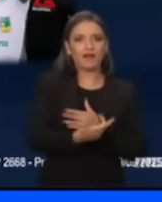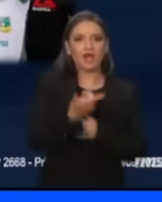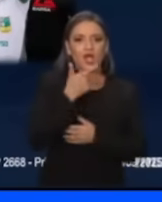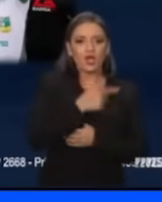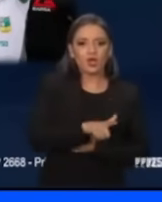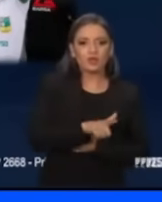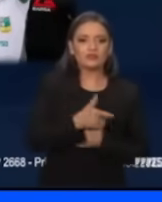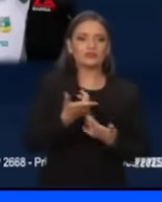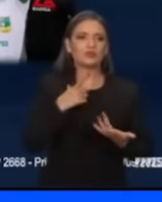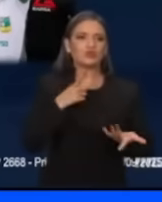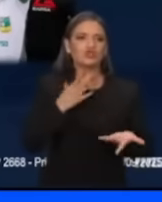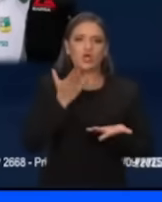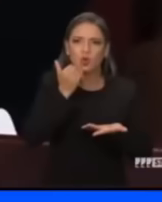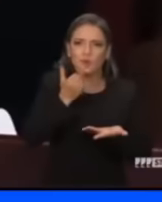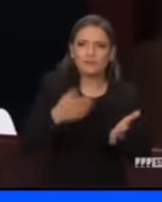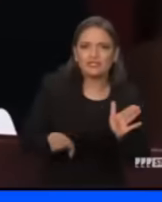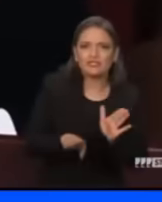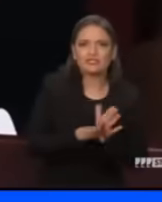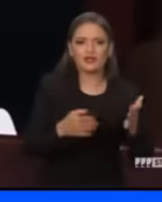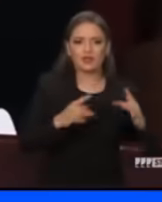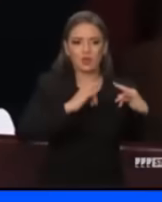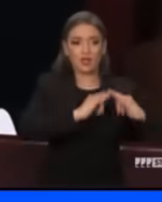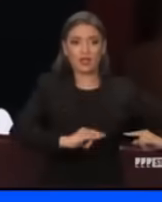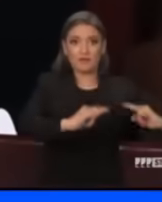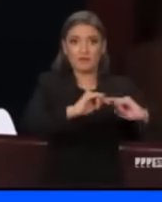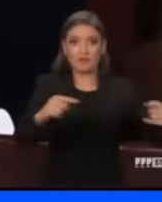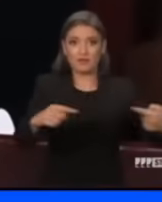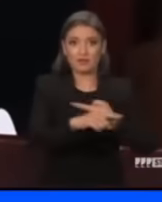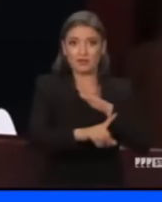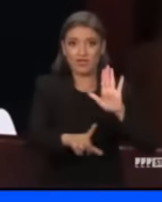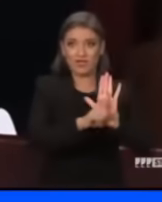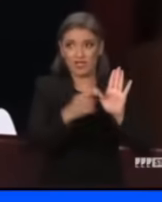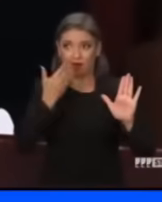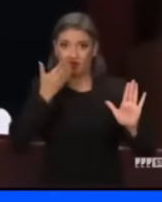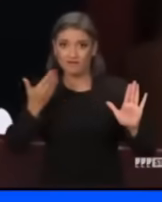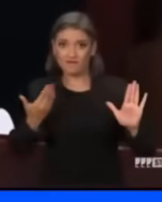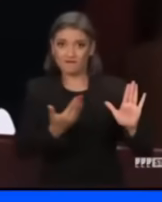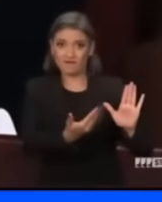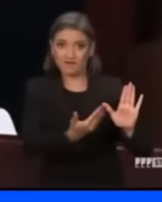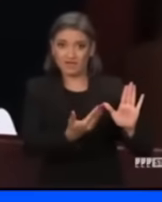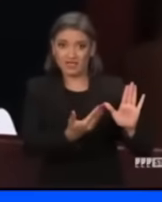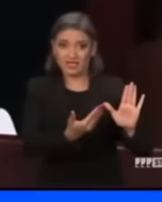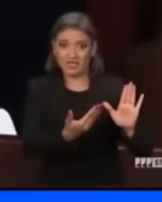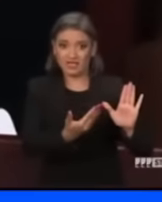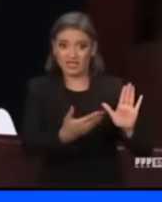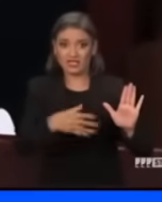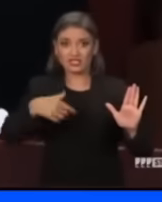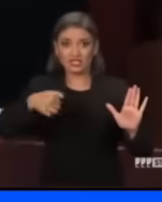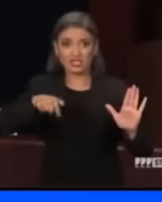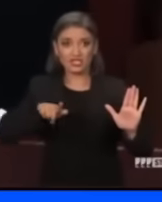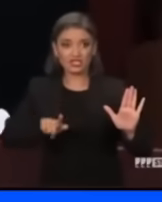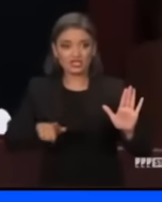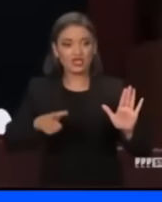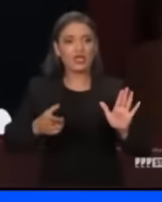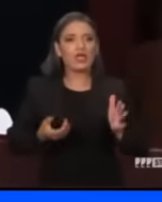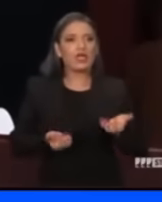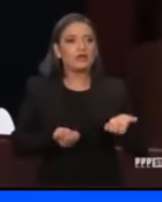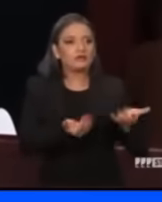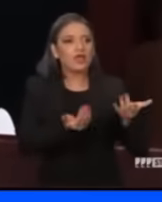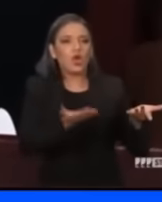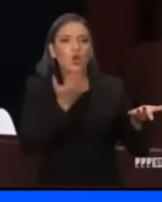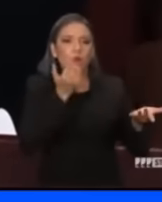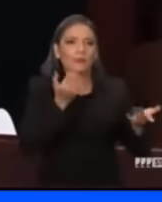carne chegando, comida chegando em acampamentos ilegais na frente dos quartéis para pressionar